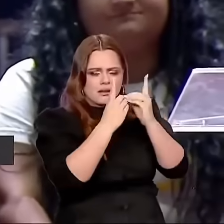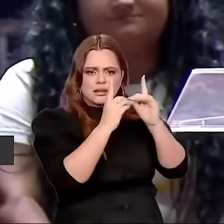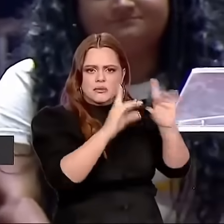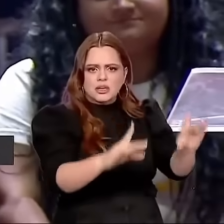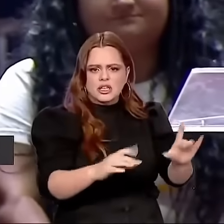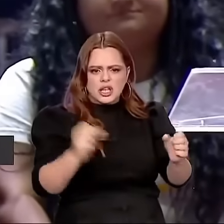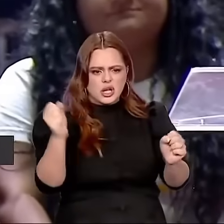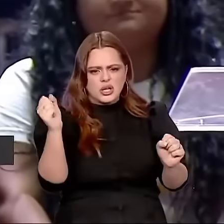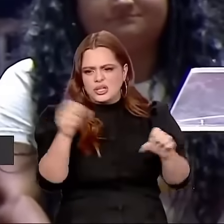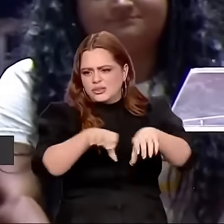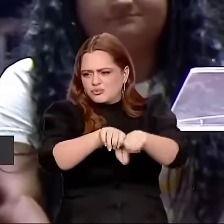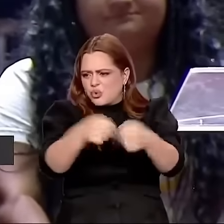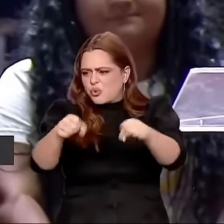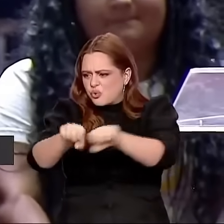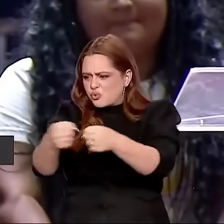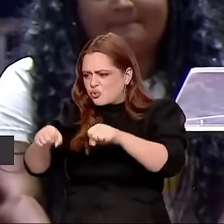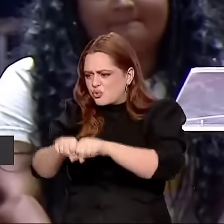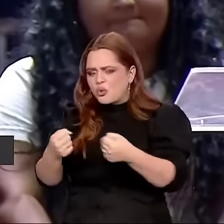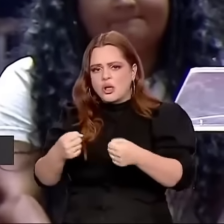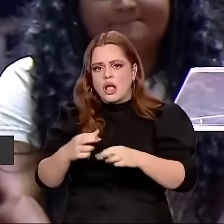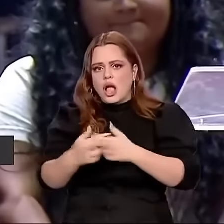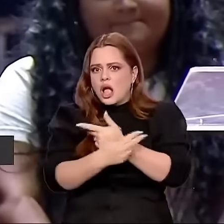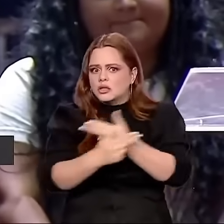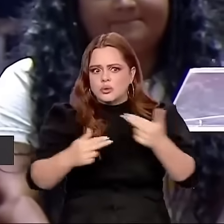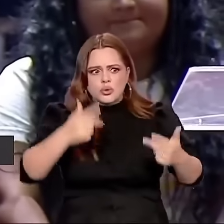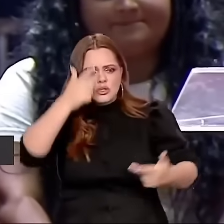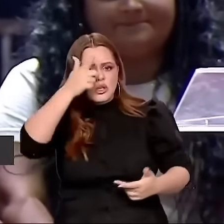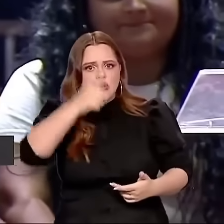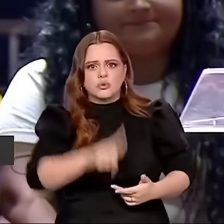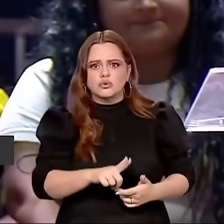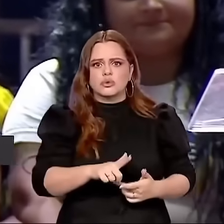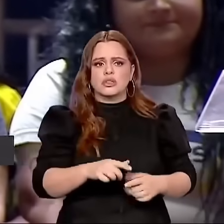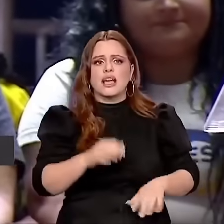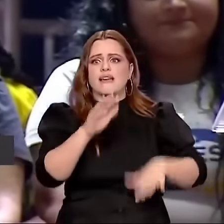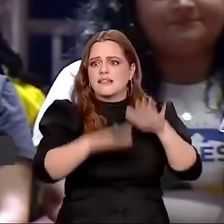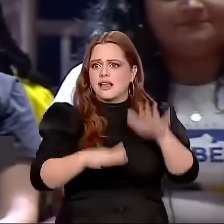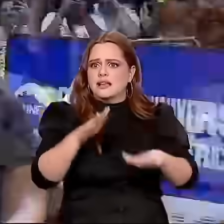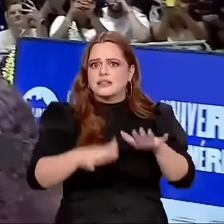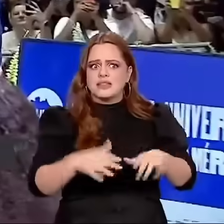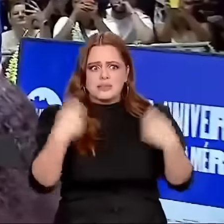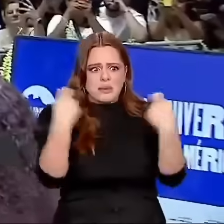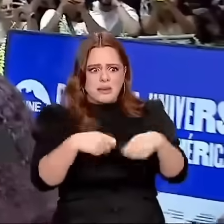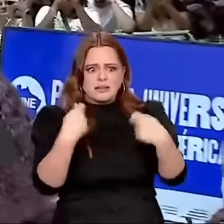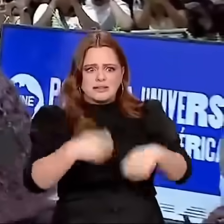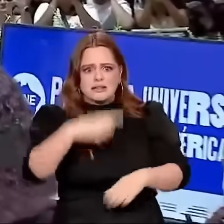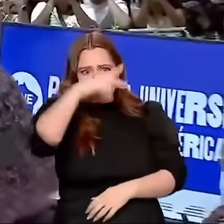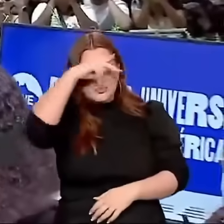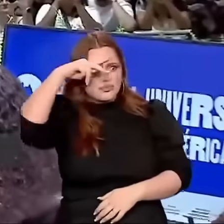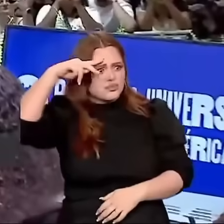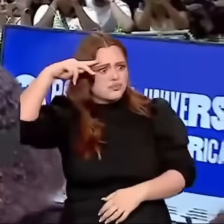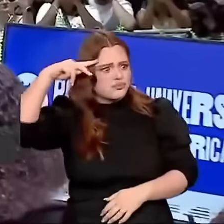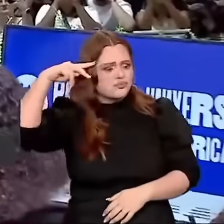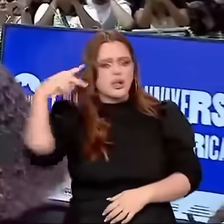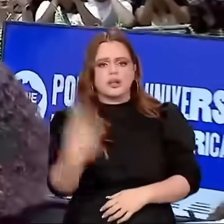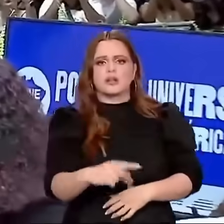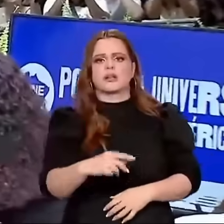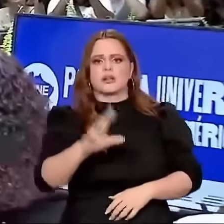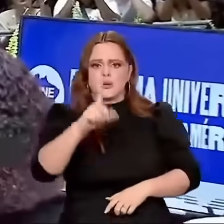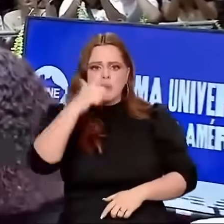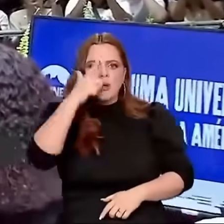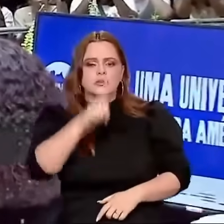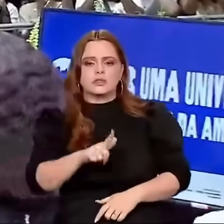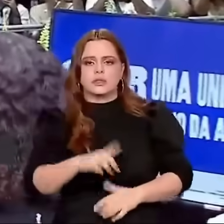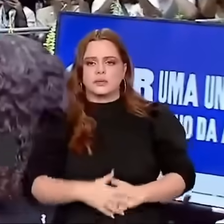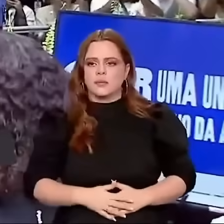e destruir as conquistas que a gente às vezes leva séculos para conquistar. E eu espero que a gente